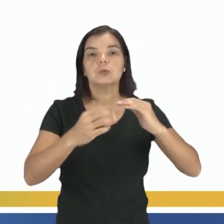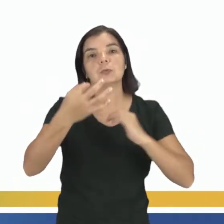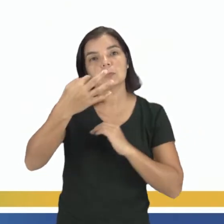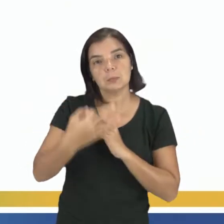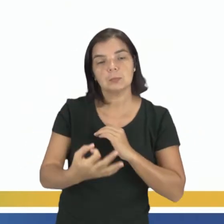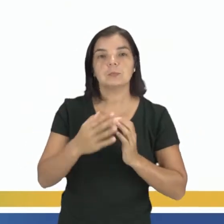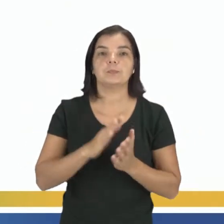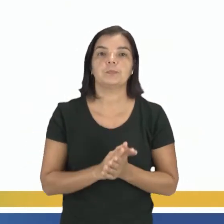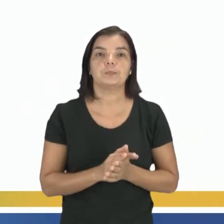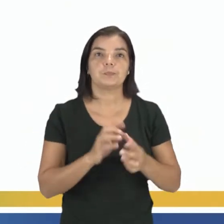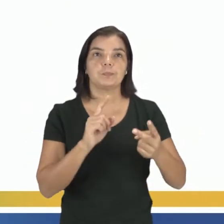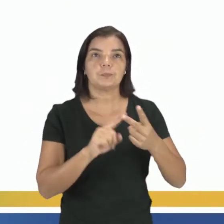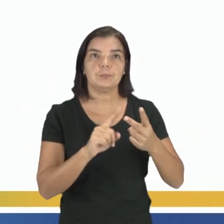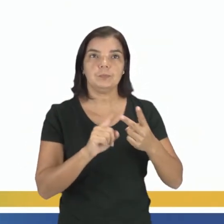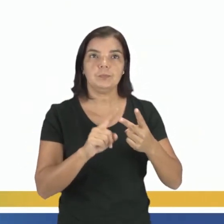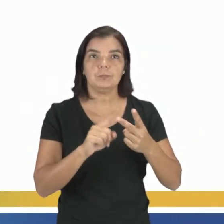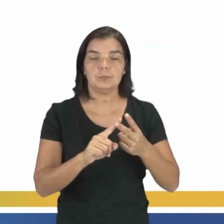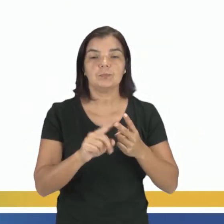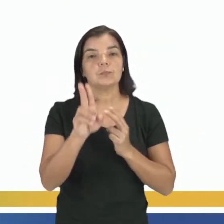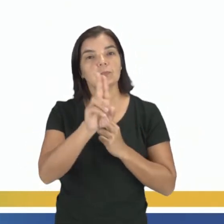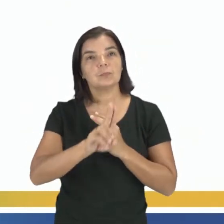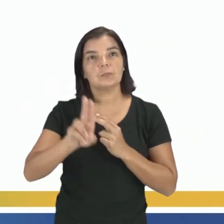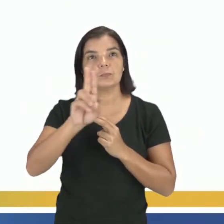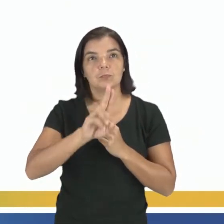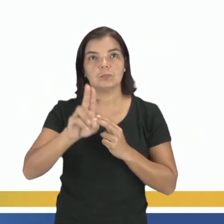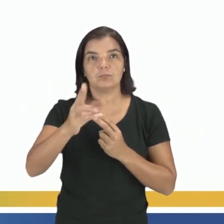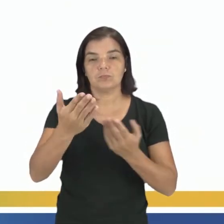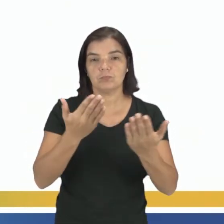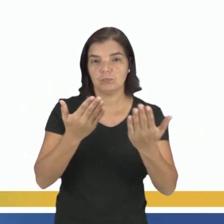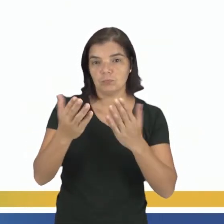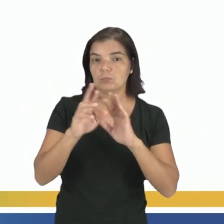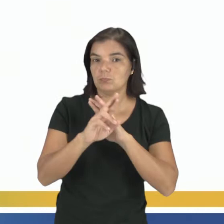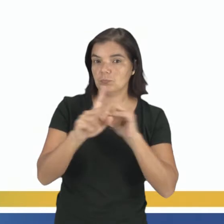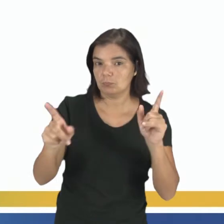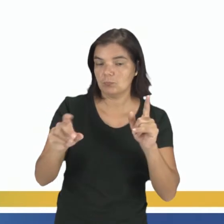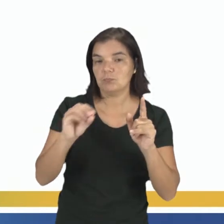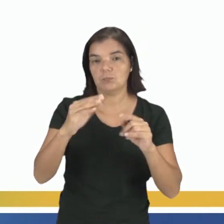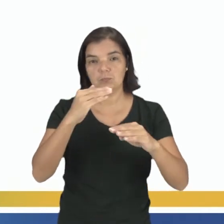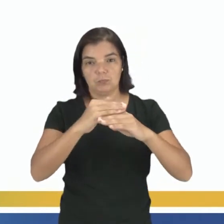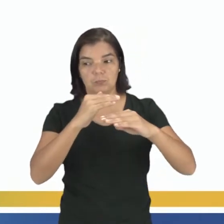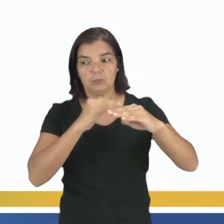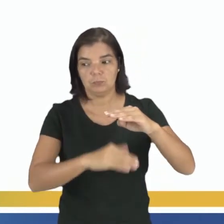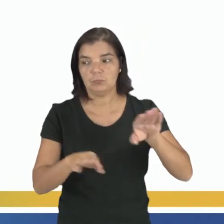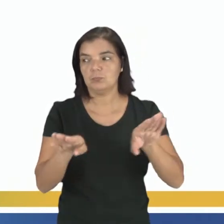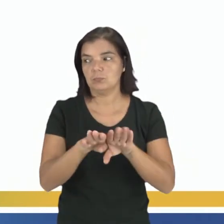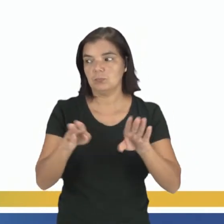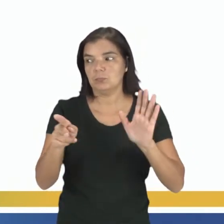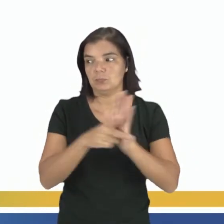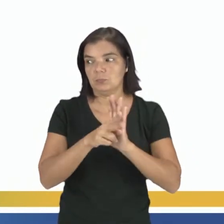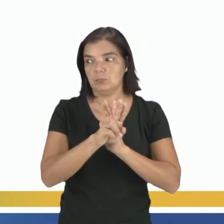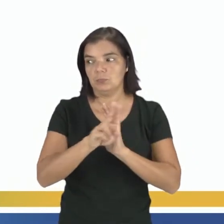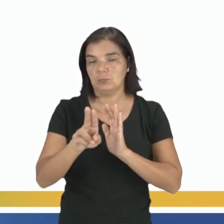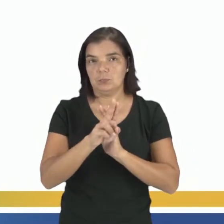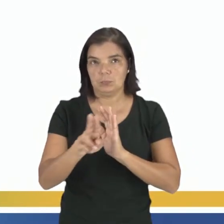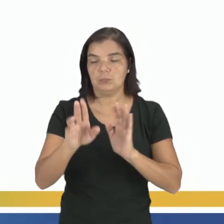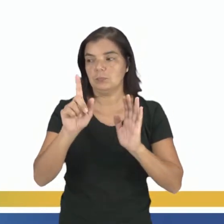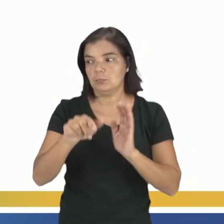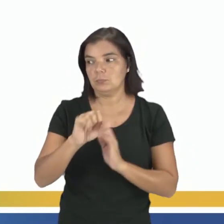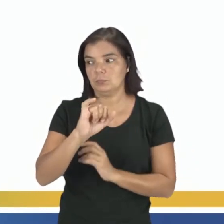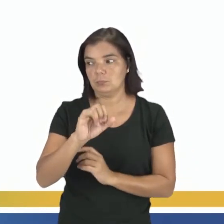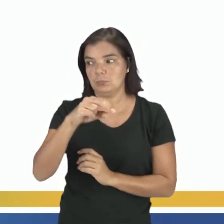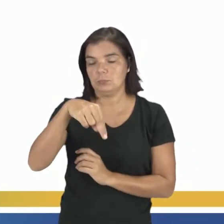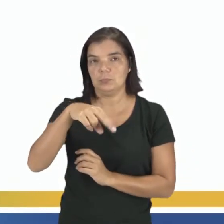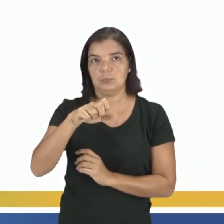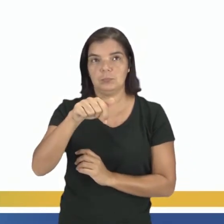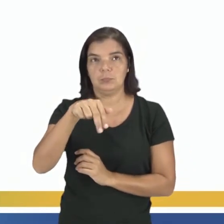válida. Nós vimos que elas são usadas para relação de diferenças ou desigualdades, como o próprio nome já diz, é uma